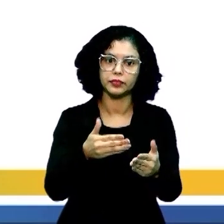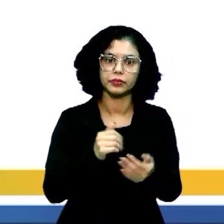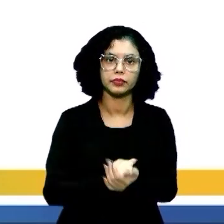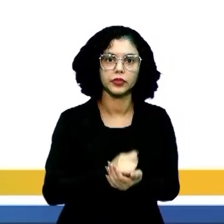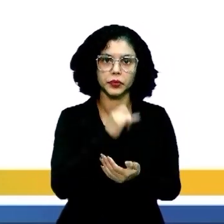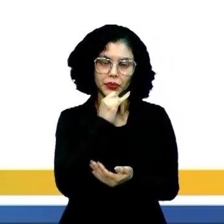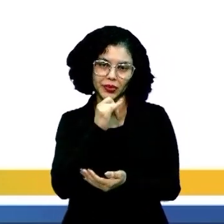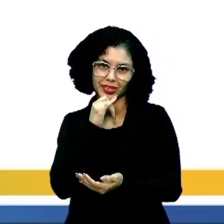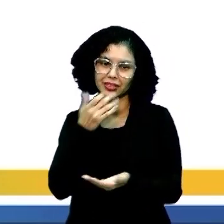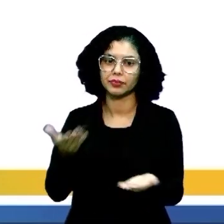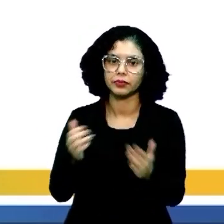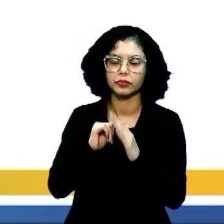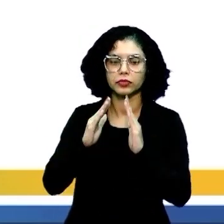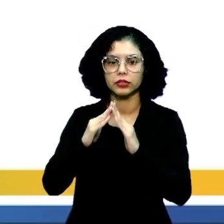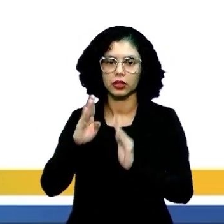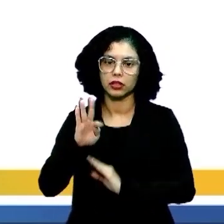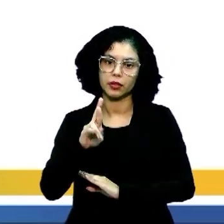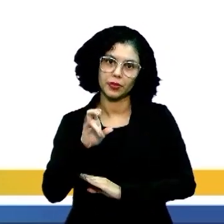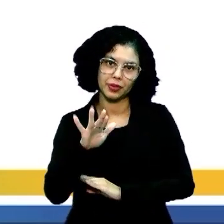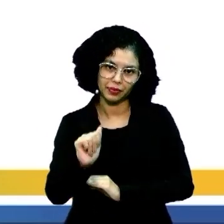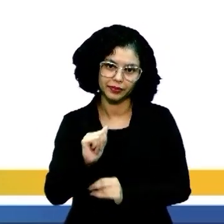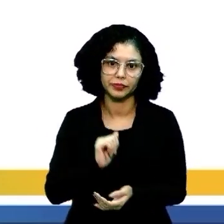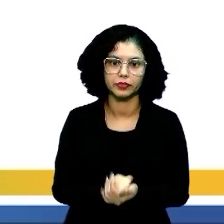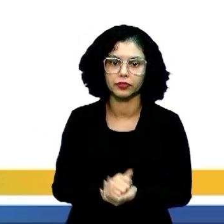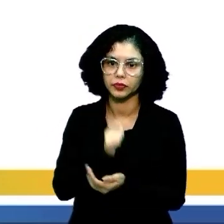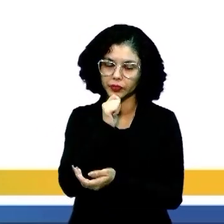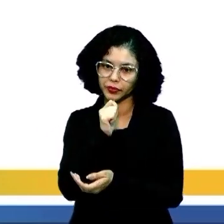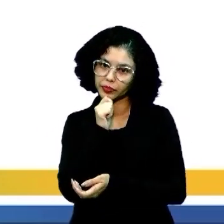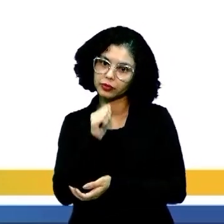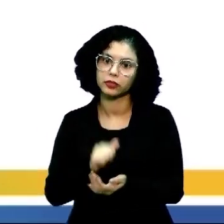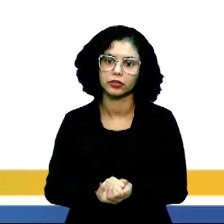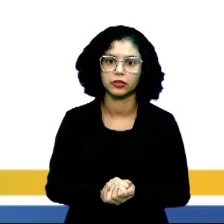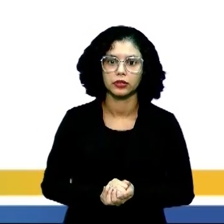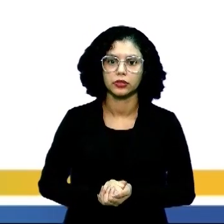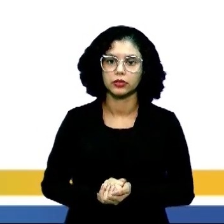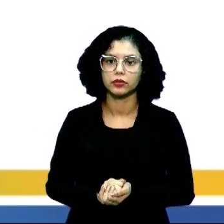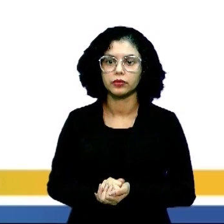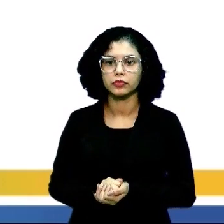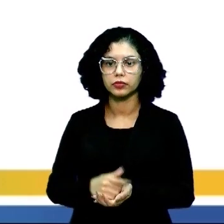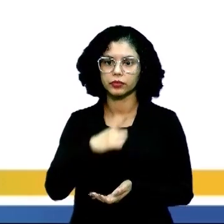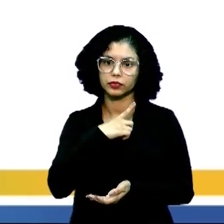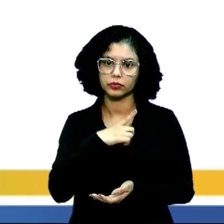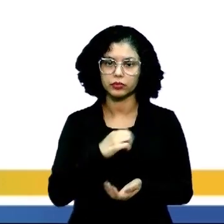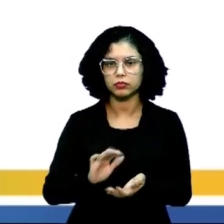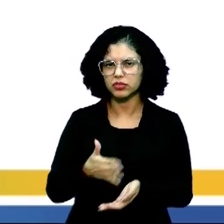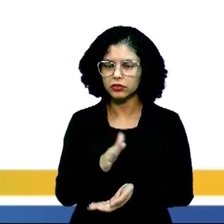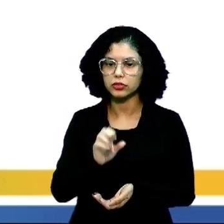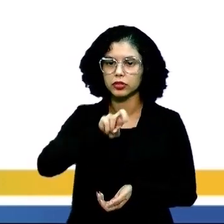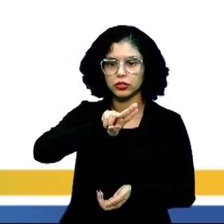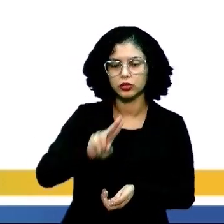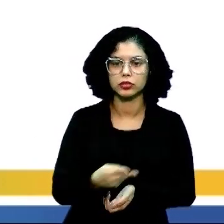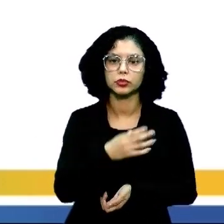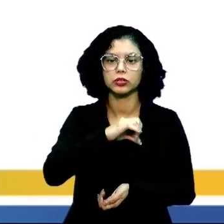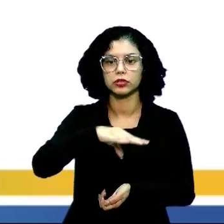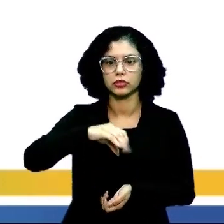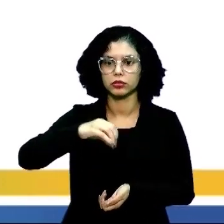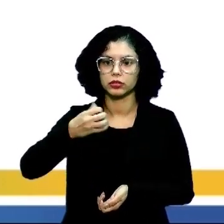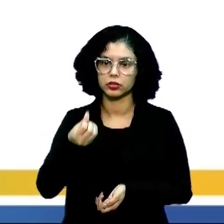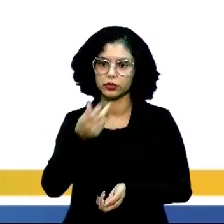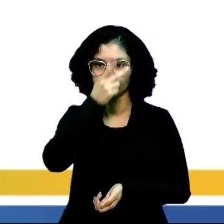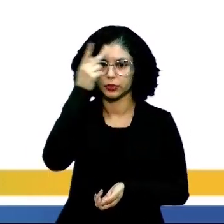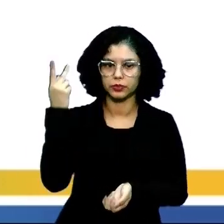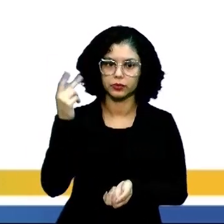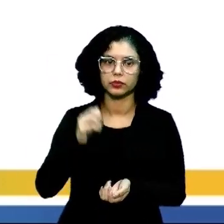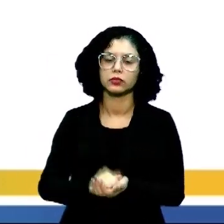como propósito atingir a Casa Branca. Então, com os ataques, a gente tem aí um número de